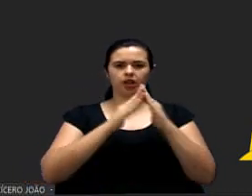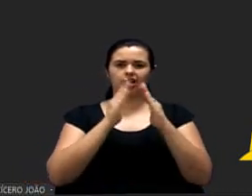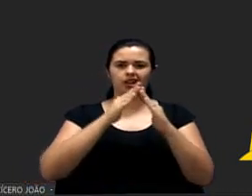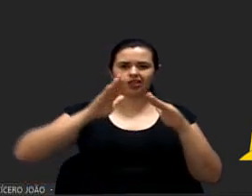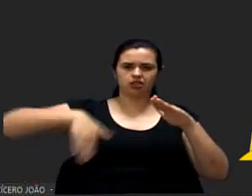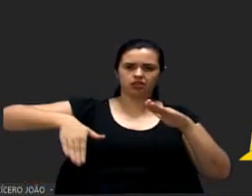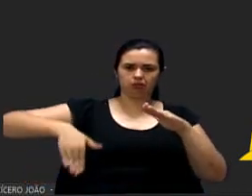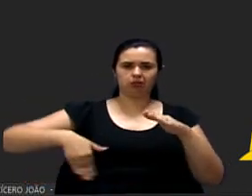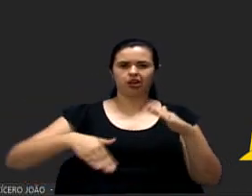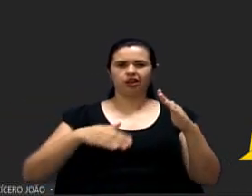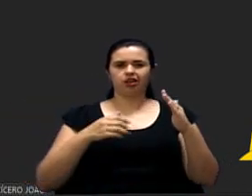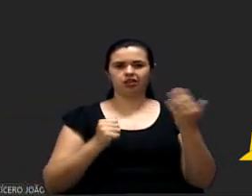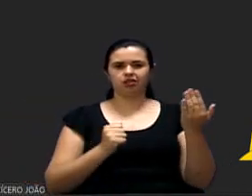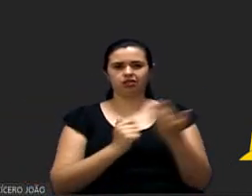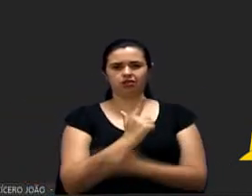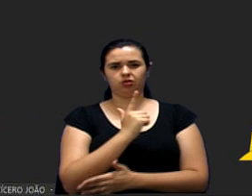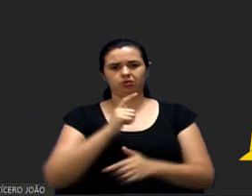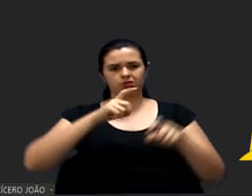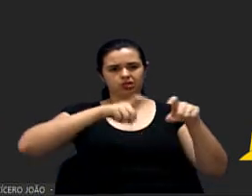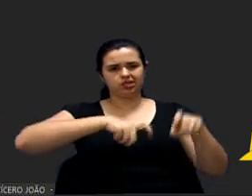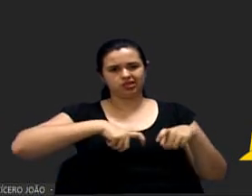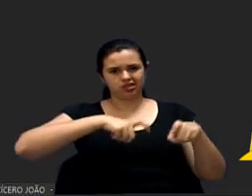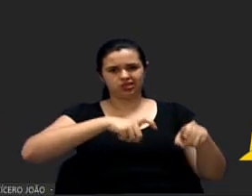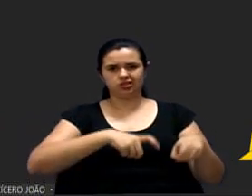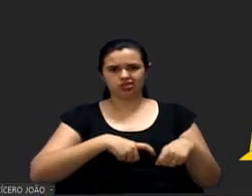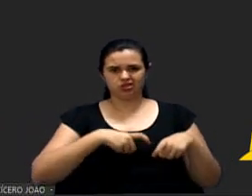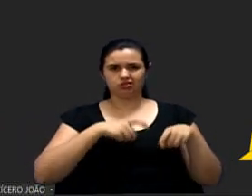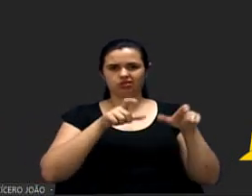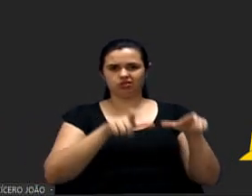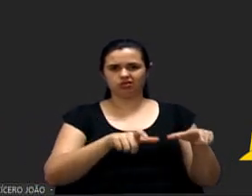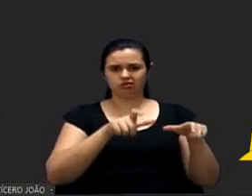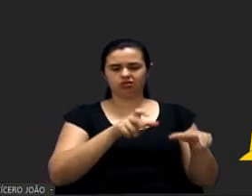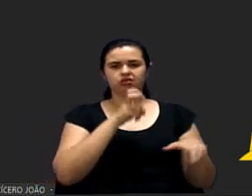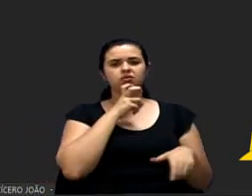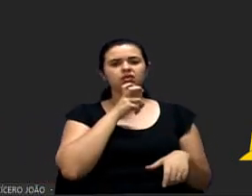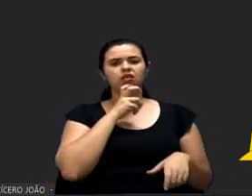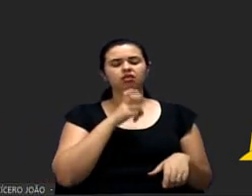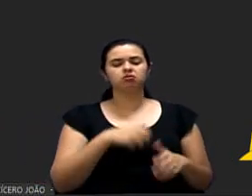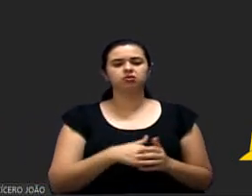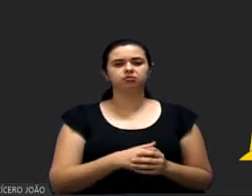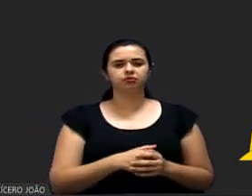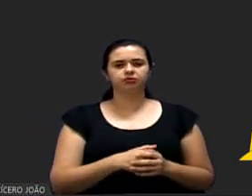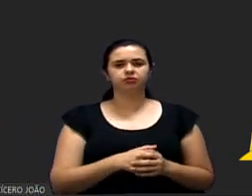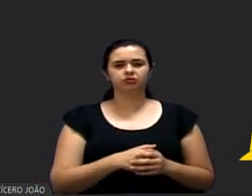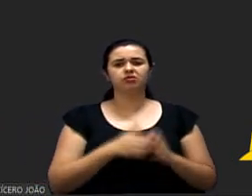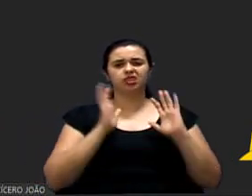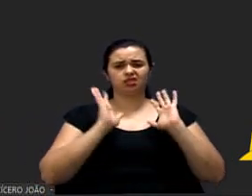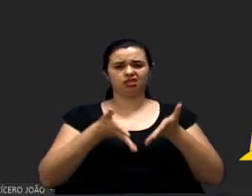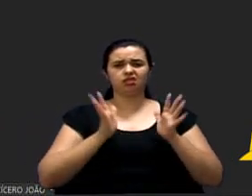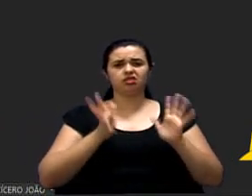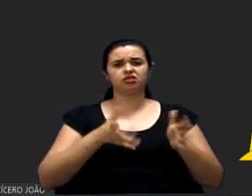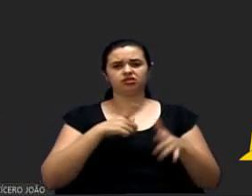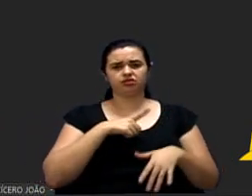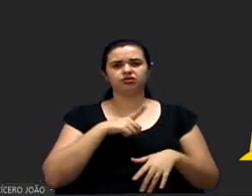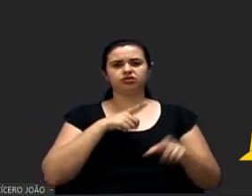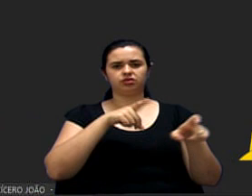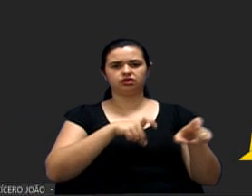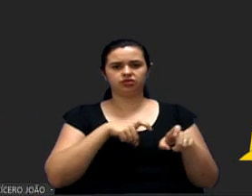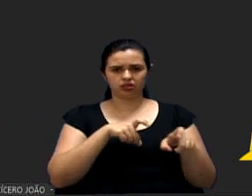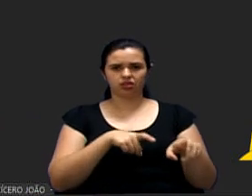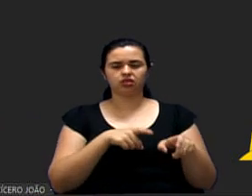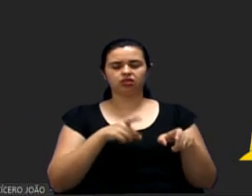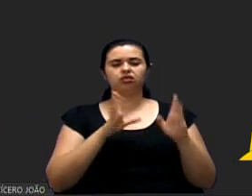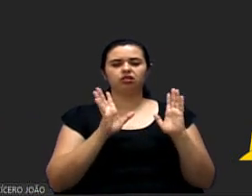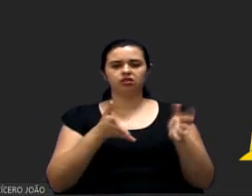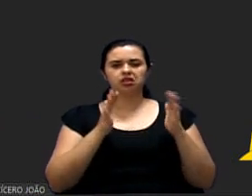não entrei com o propósito de ter chácara em bairro de Sorocaba. Eu já tinha chácara nos bairros de Sorocaba. Eu já tenho um casa